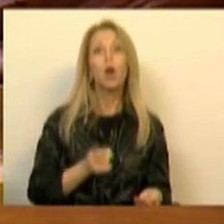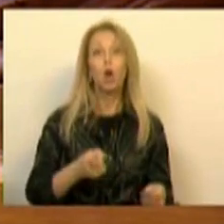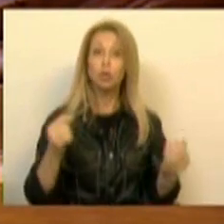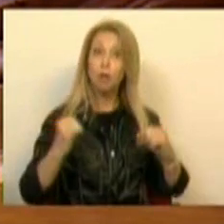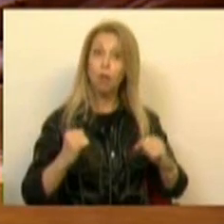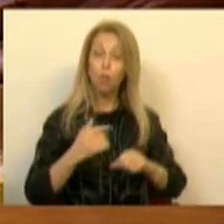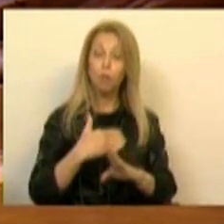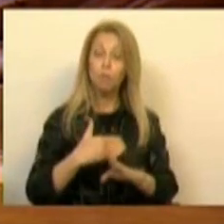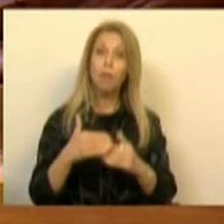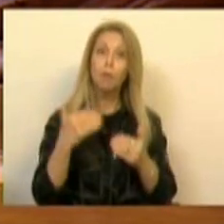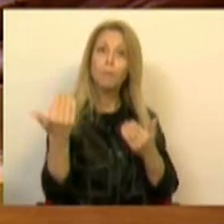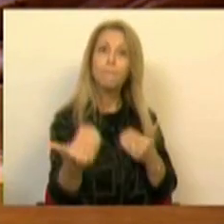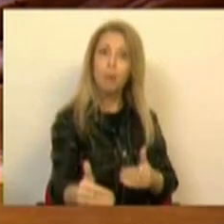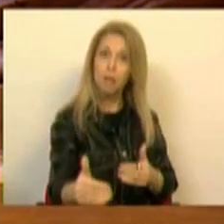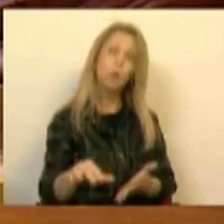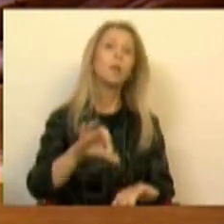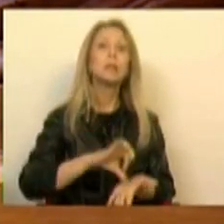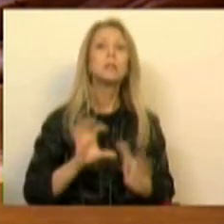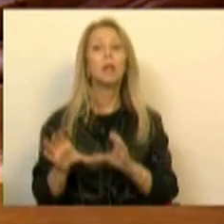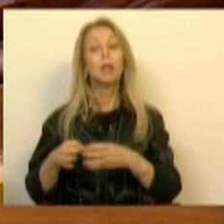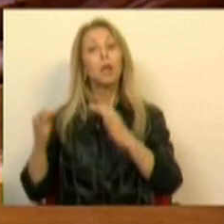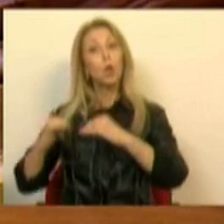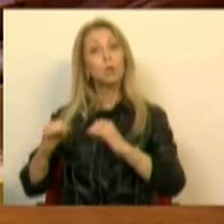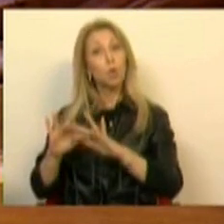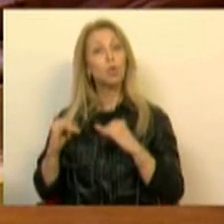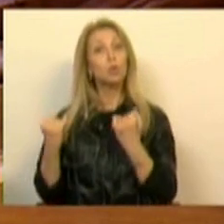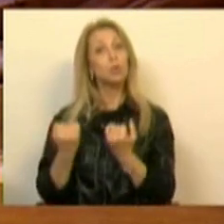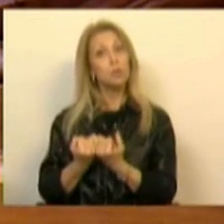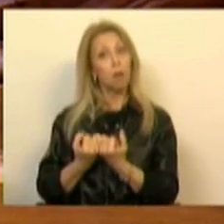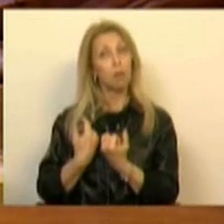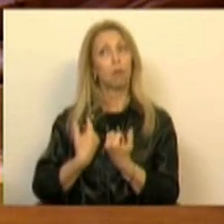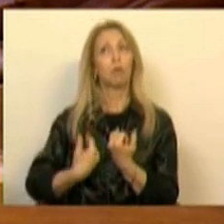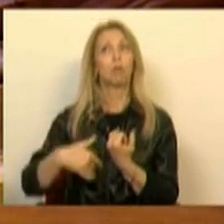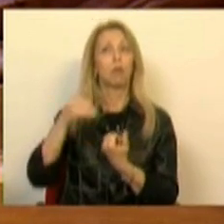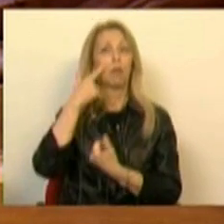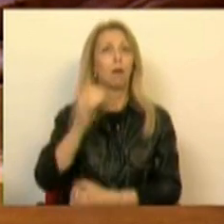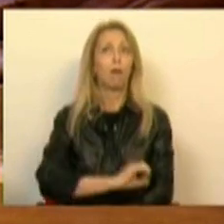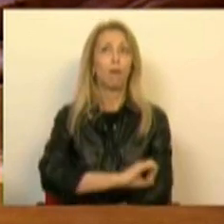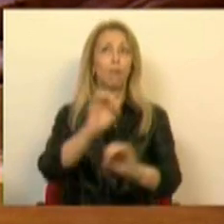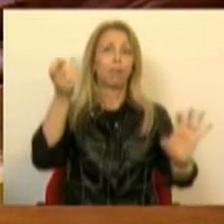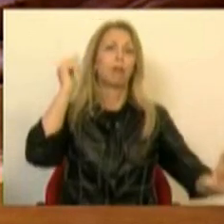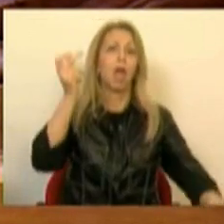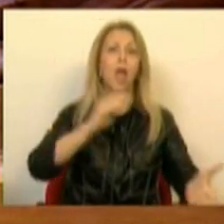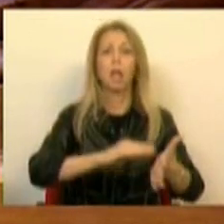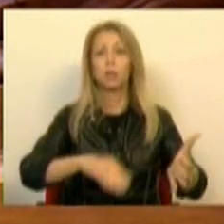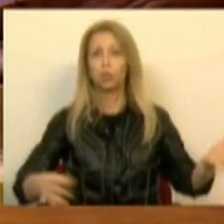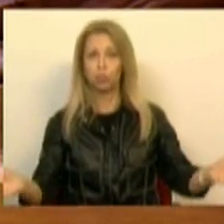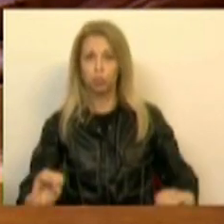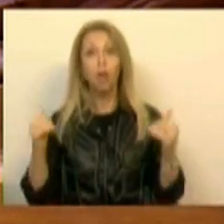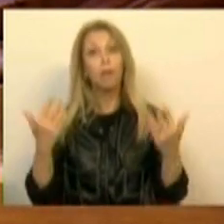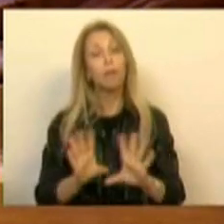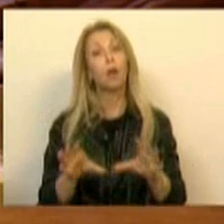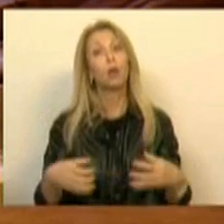acordo de médio prazo em sede de concertação social, como há décadas não era assinado, e que oferece aos agentes